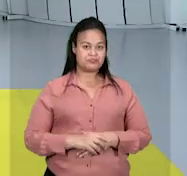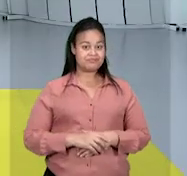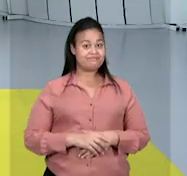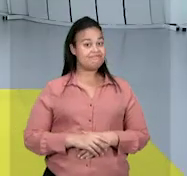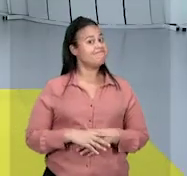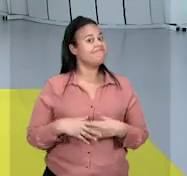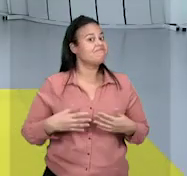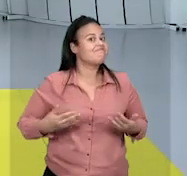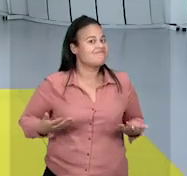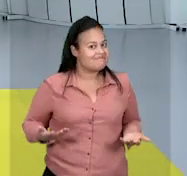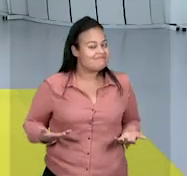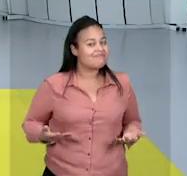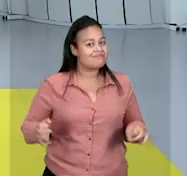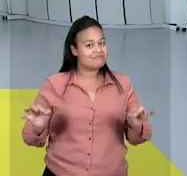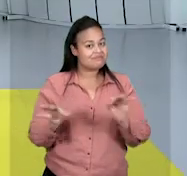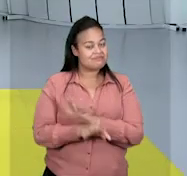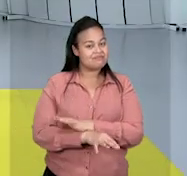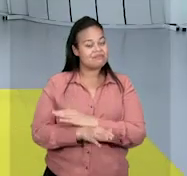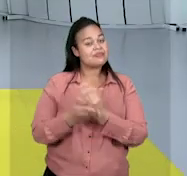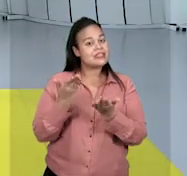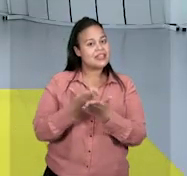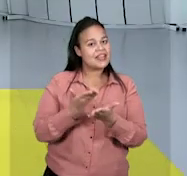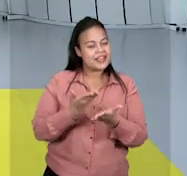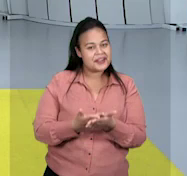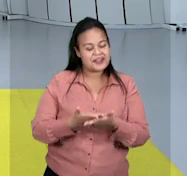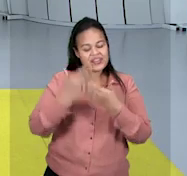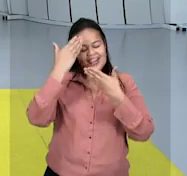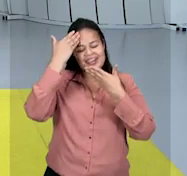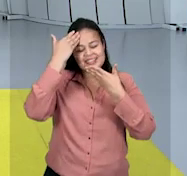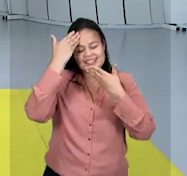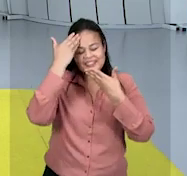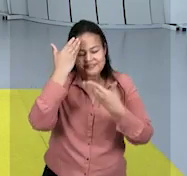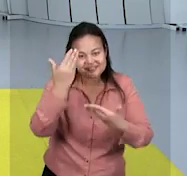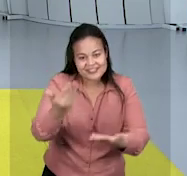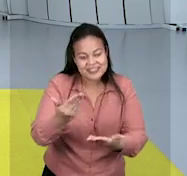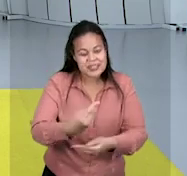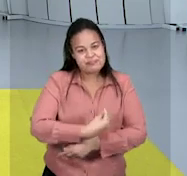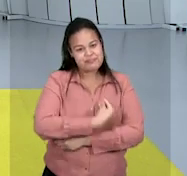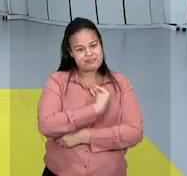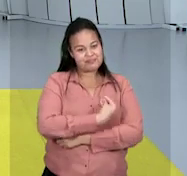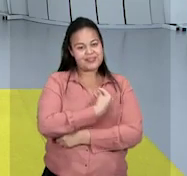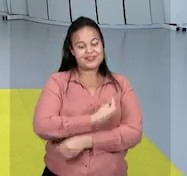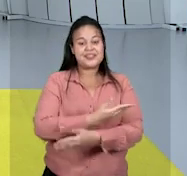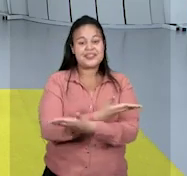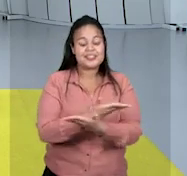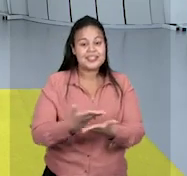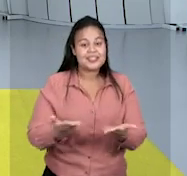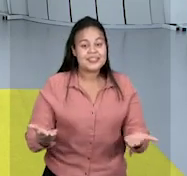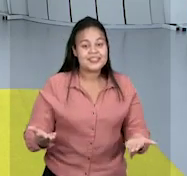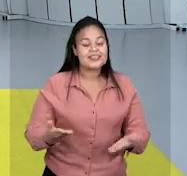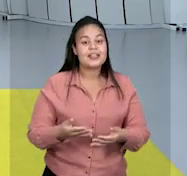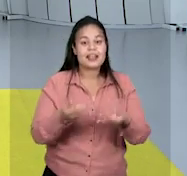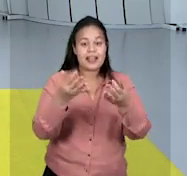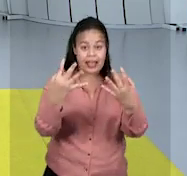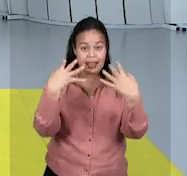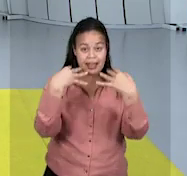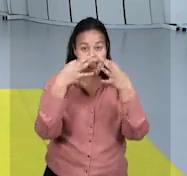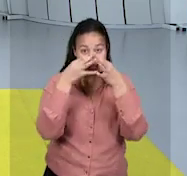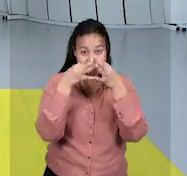vamos finalizar a nossa aula. Agradeço a todos pela participação, pela